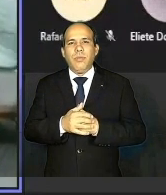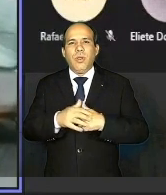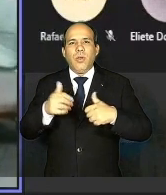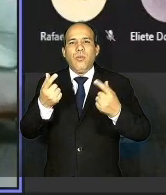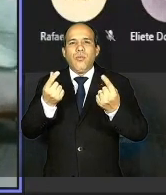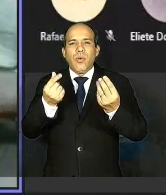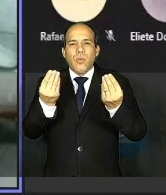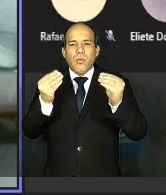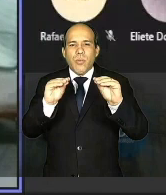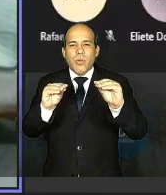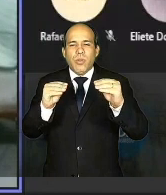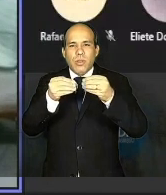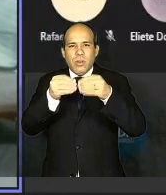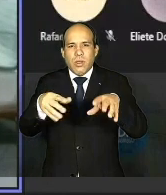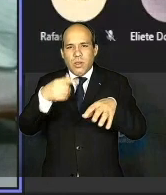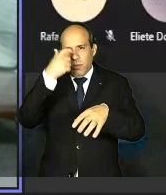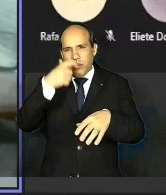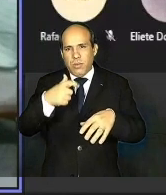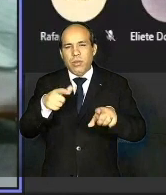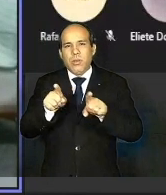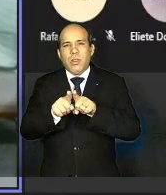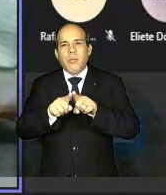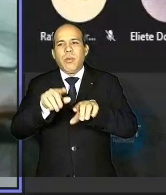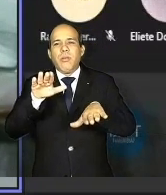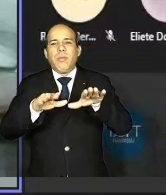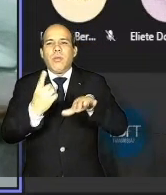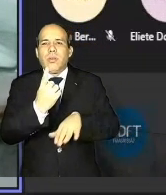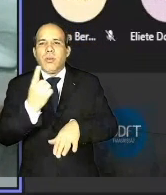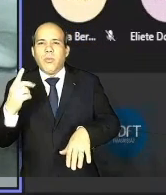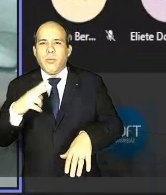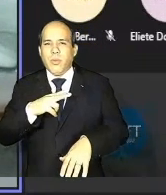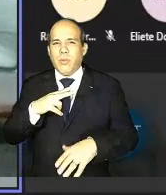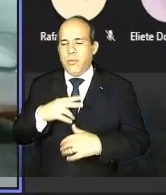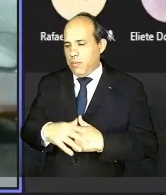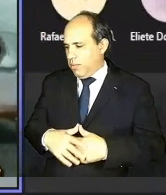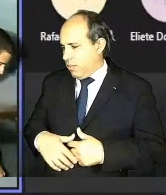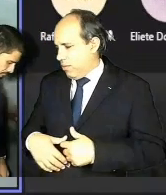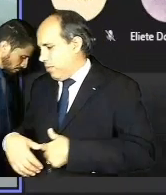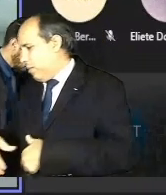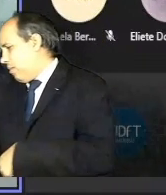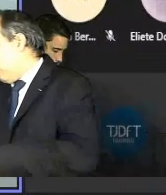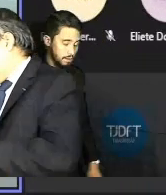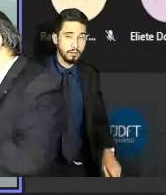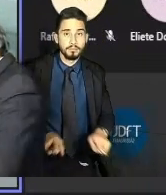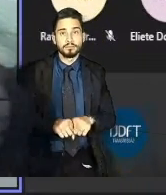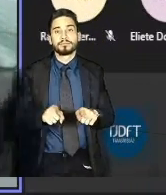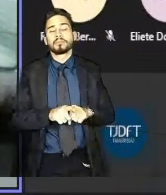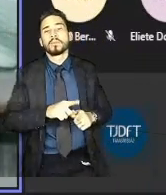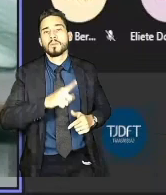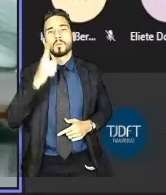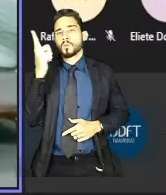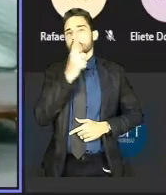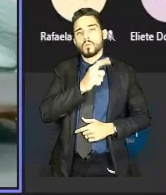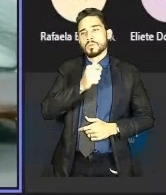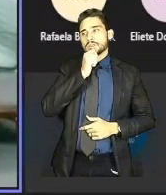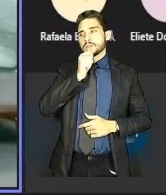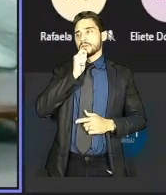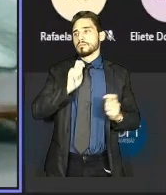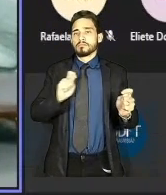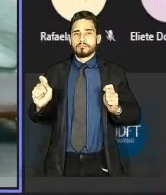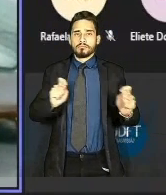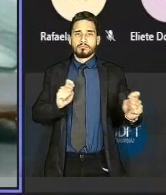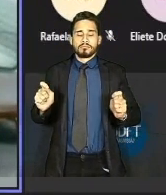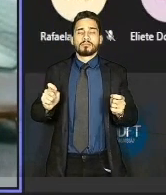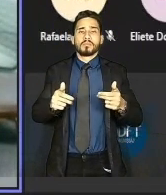é porque quando eu faço a valoração por dano moral, eu faço ponderação em relação às particularidades de cada parte, né? E eu não